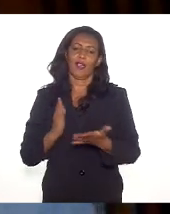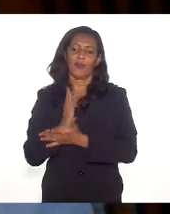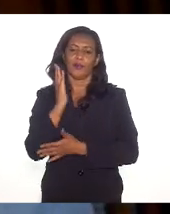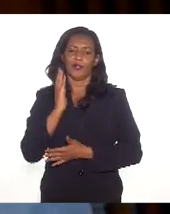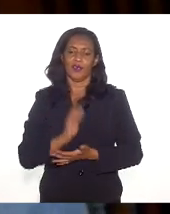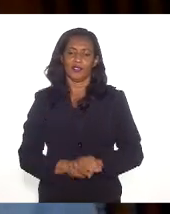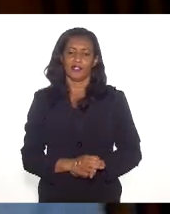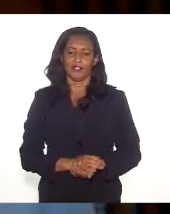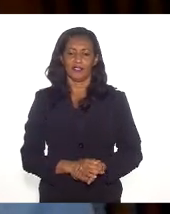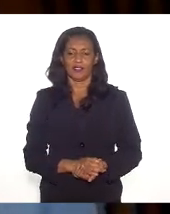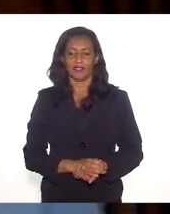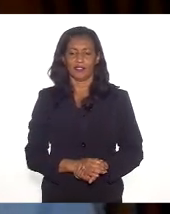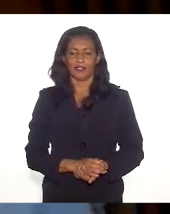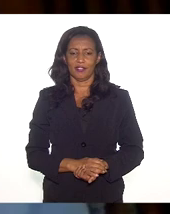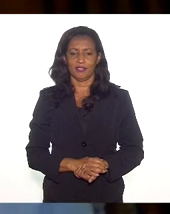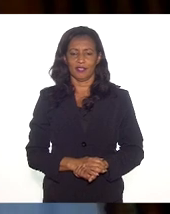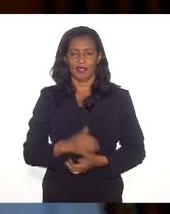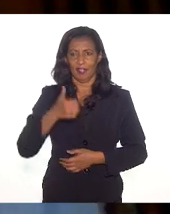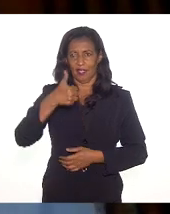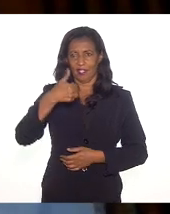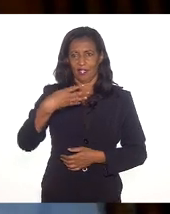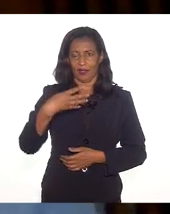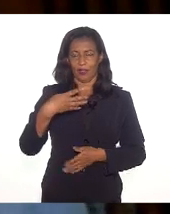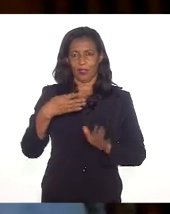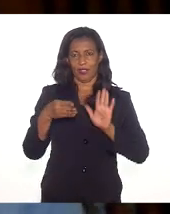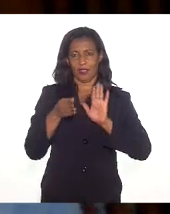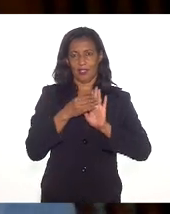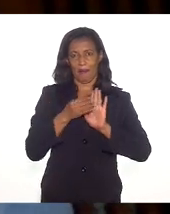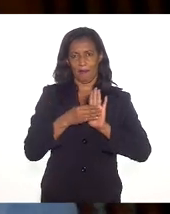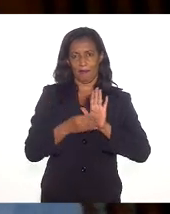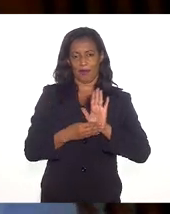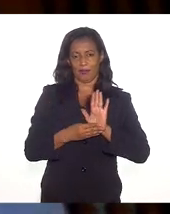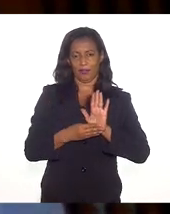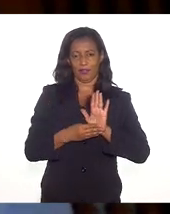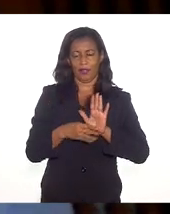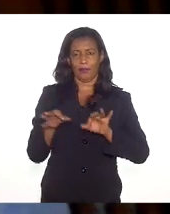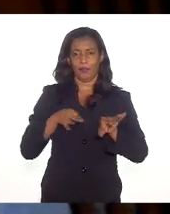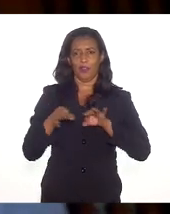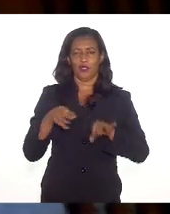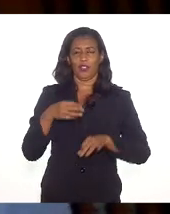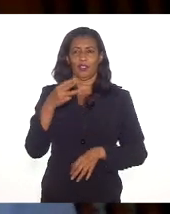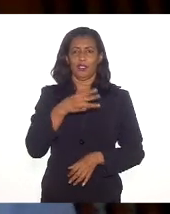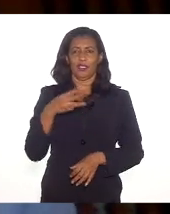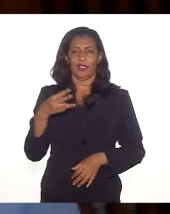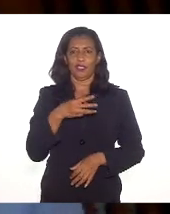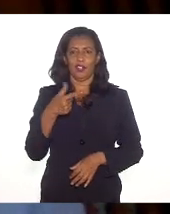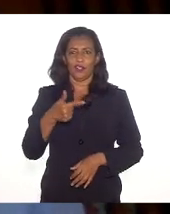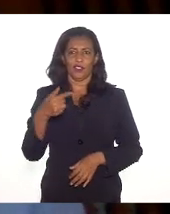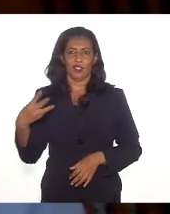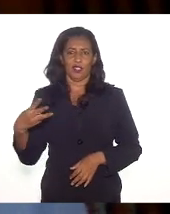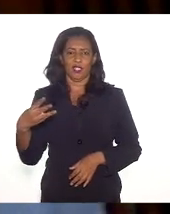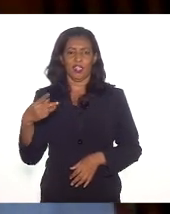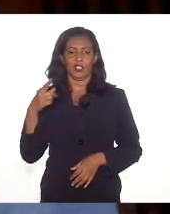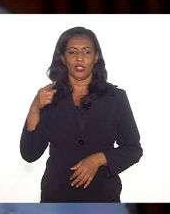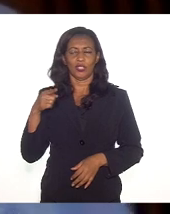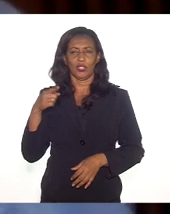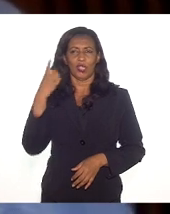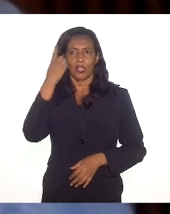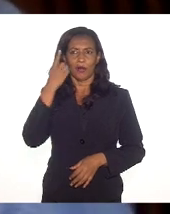aprovado. 14 da pauta. Projeto de lei 3323-2020, de autoria do deputado Márcio